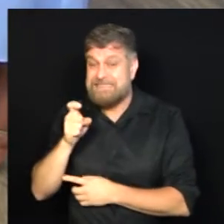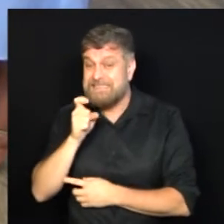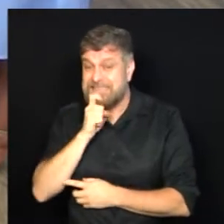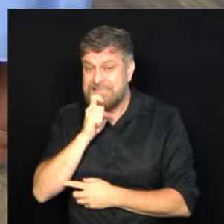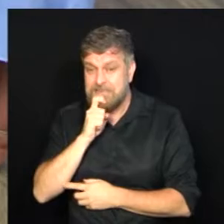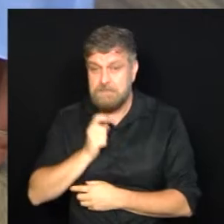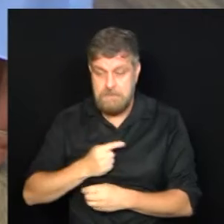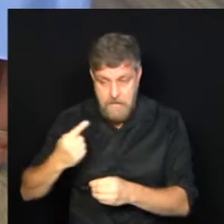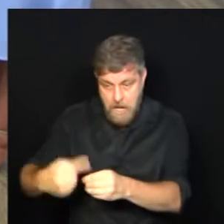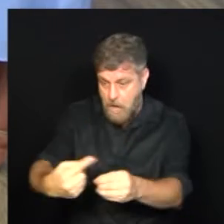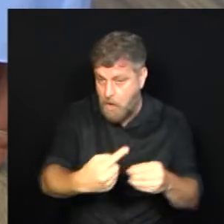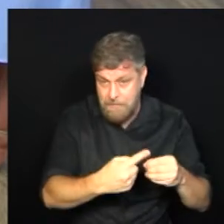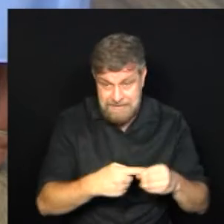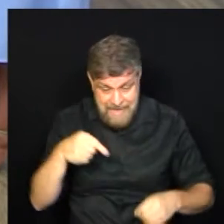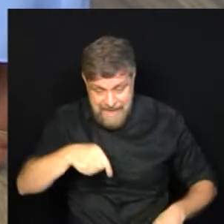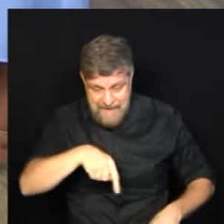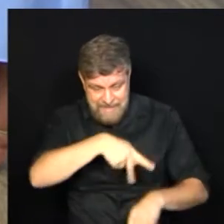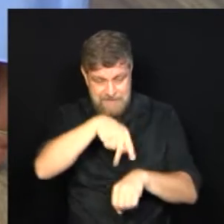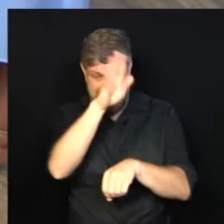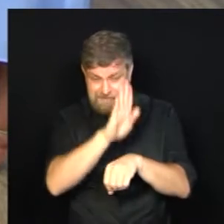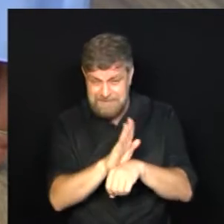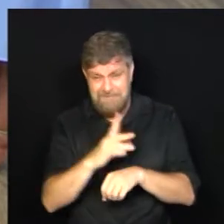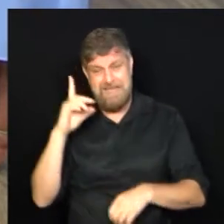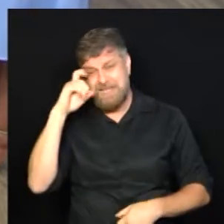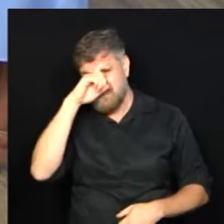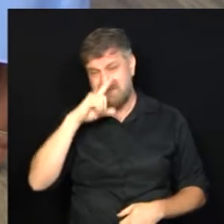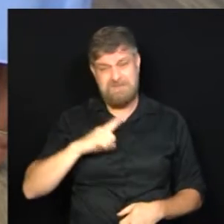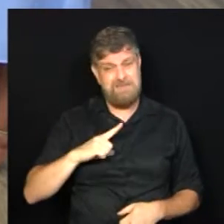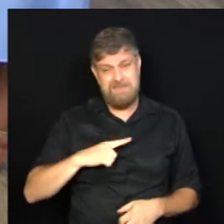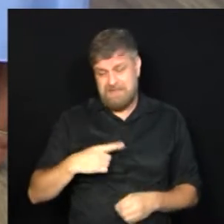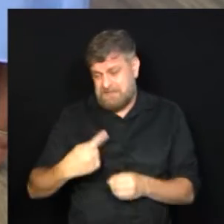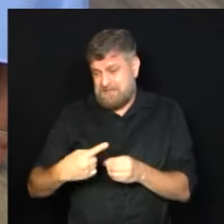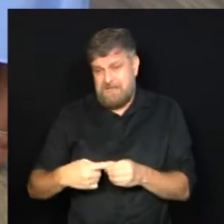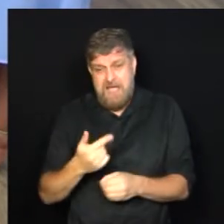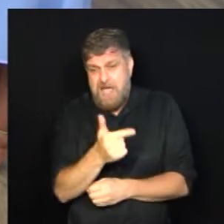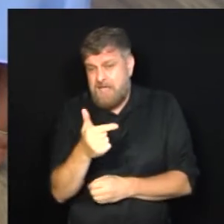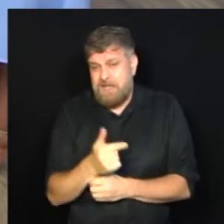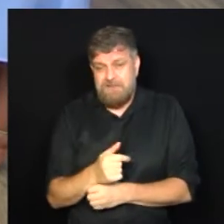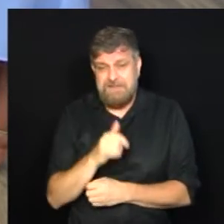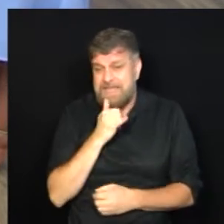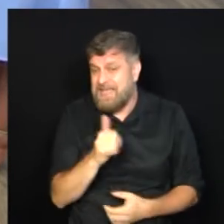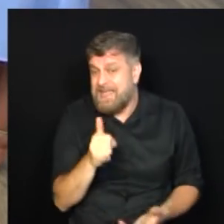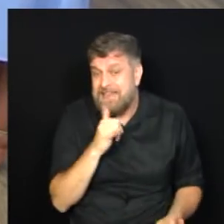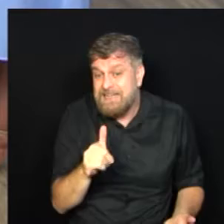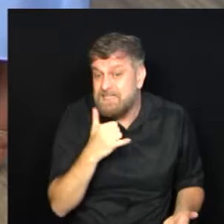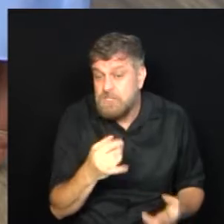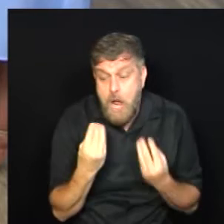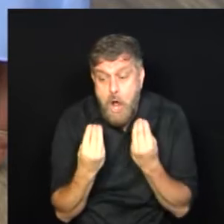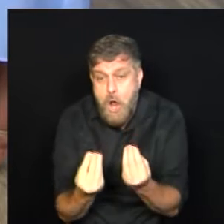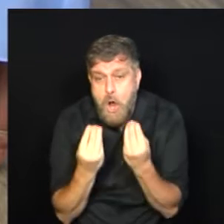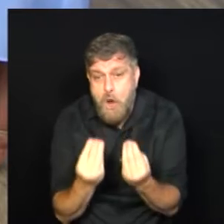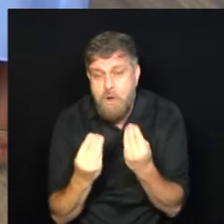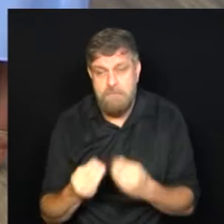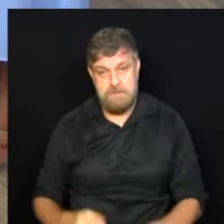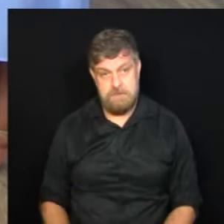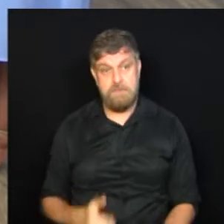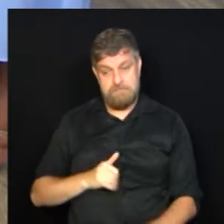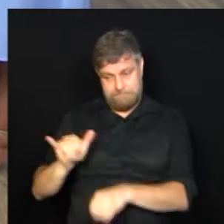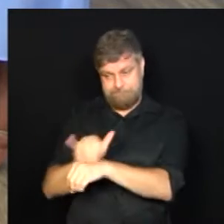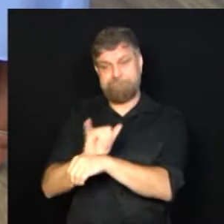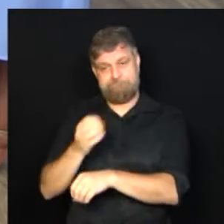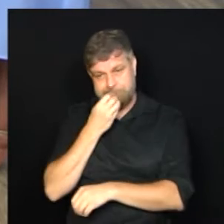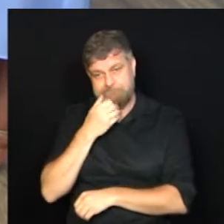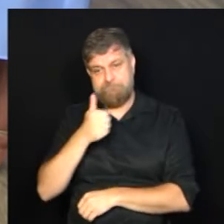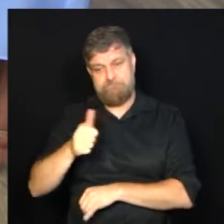municípios, nos rincões aqui do país, é muito difícil. Tem cidades que, inclusive, nós não temos energia elétrica. Então, é uma boa alternativa, uma